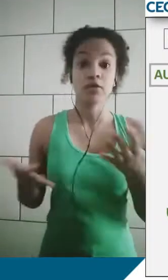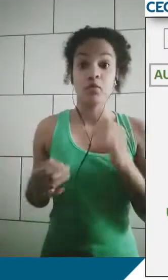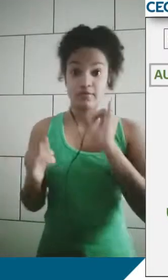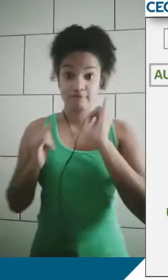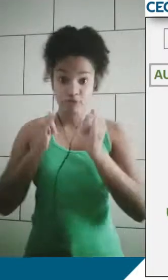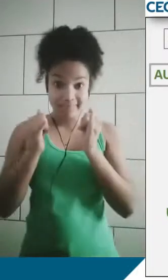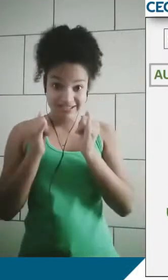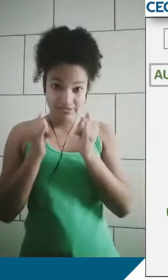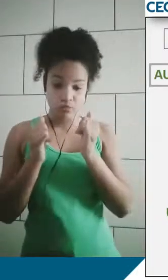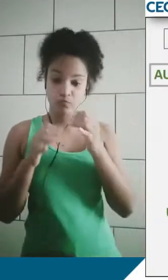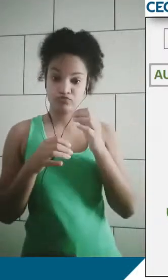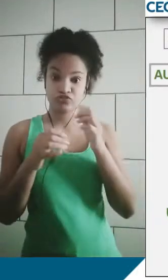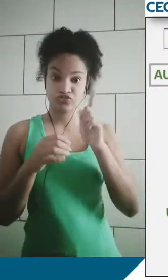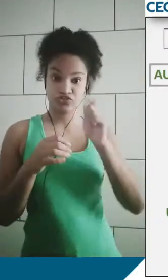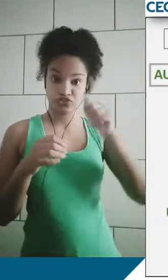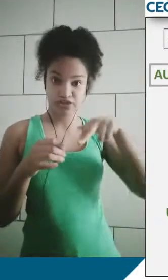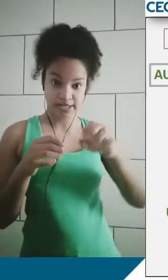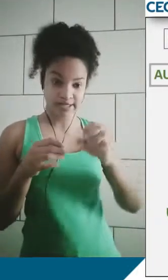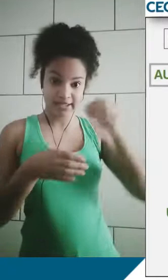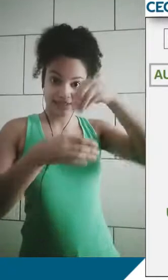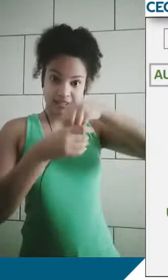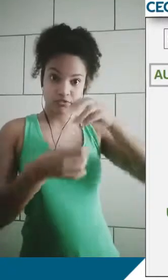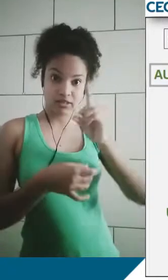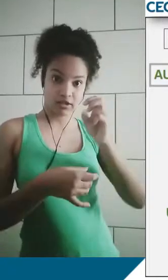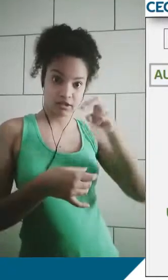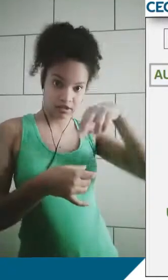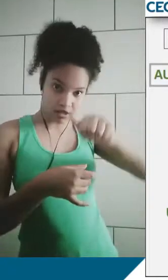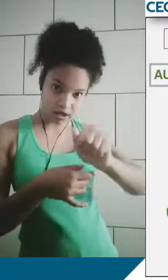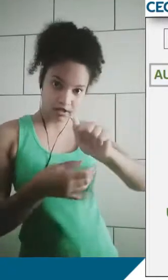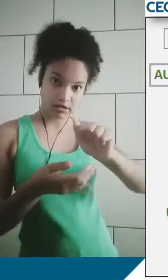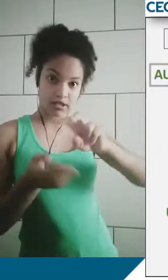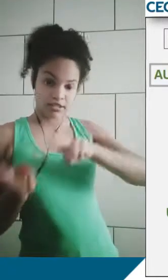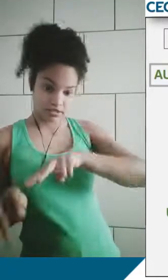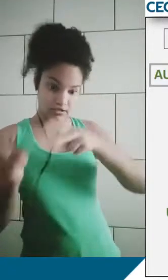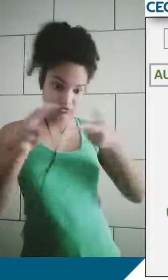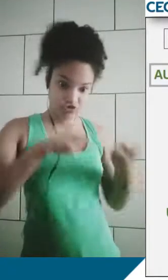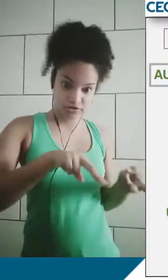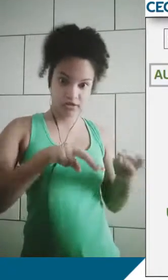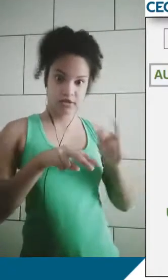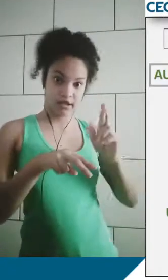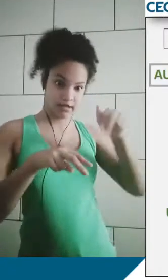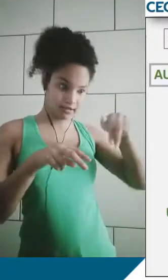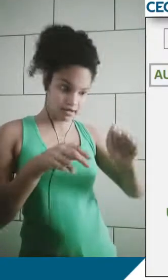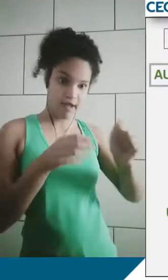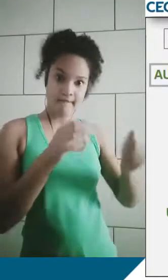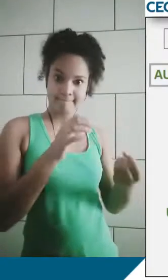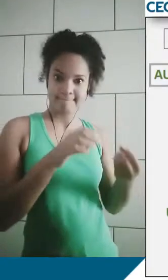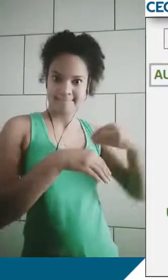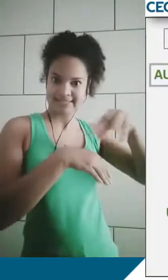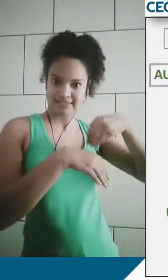genética contida no DNA é transcrita para um RNA mensageiro. Essa informação vai para o